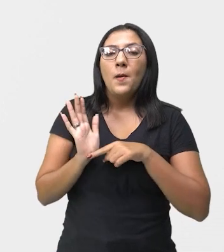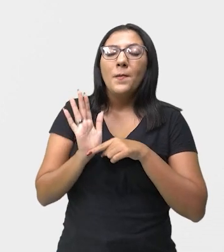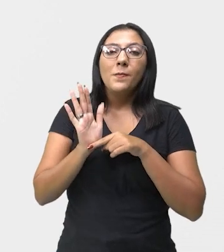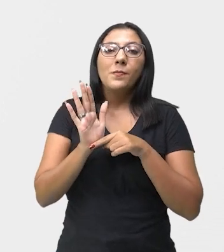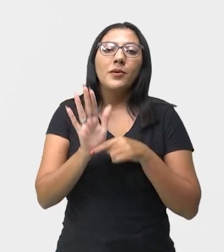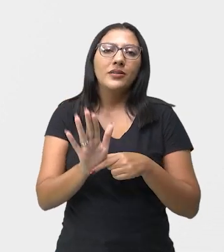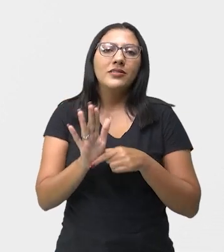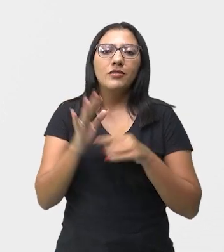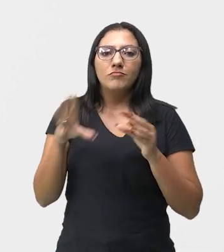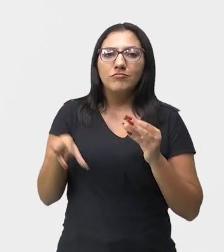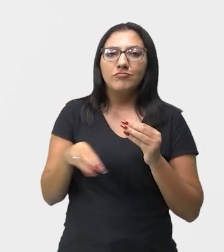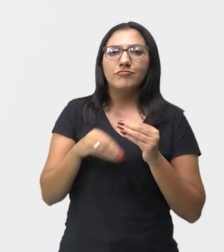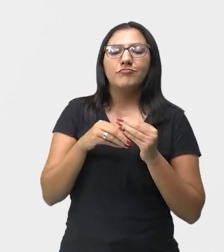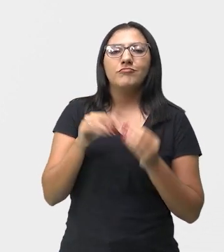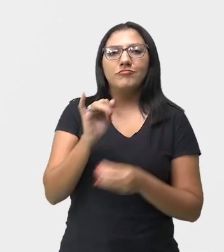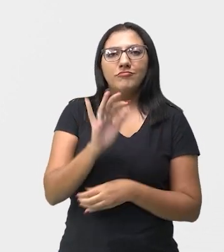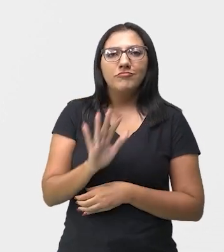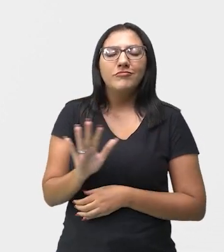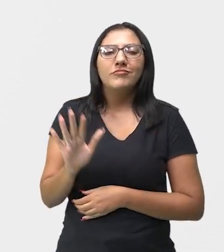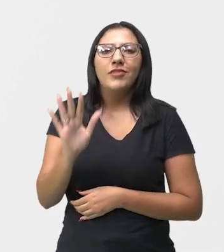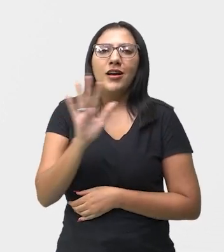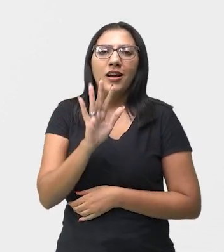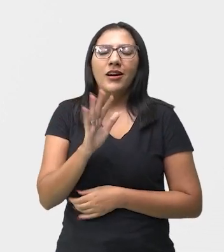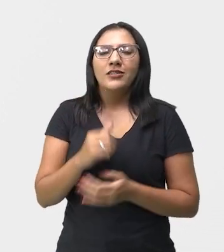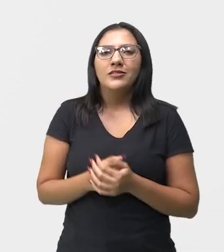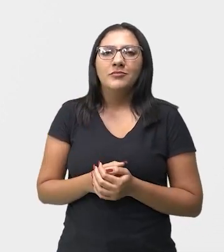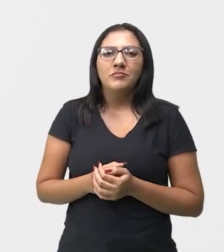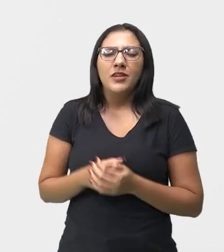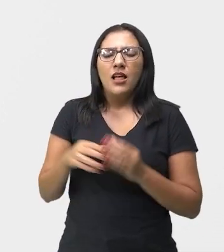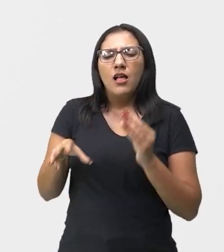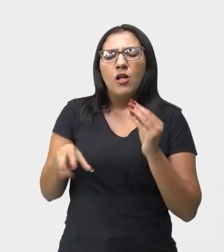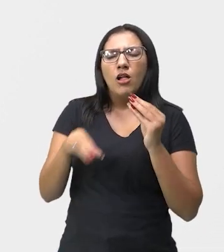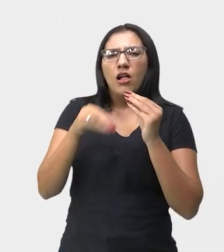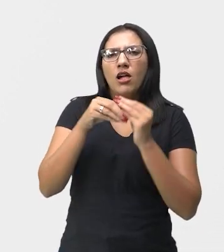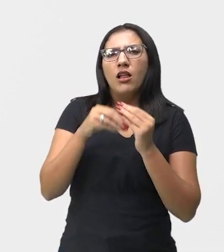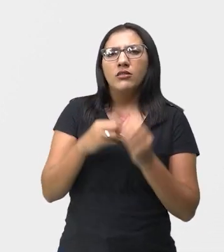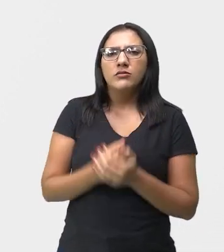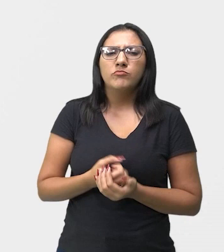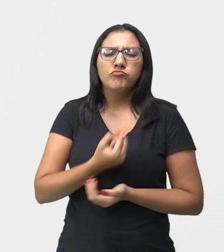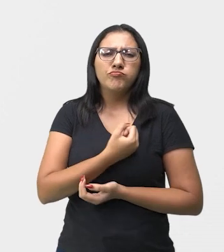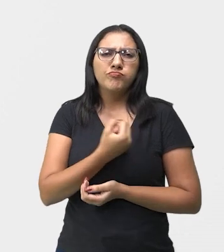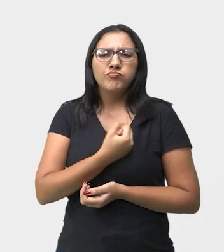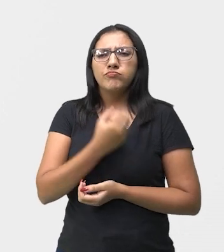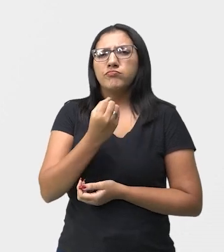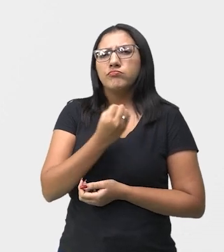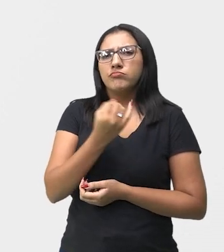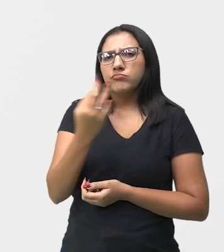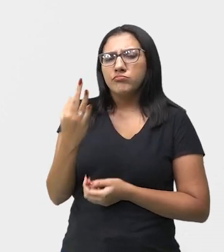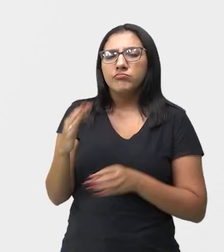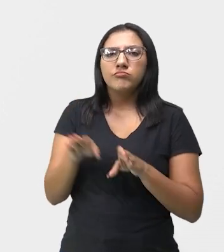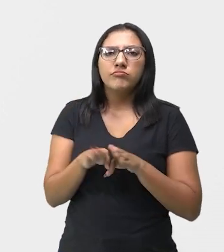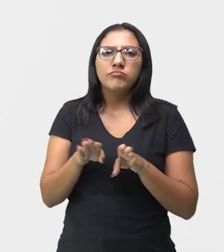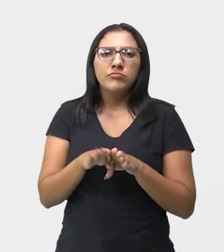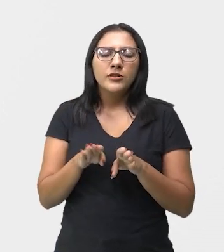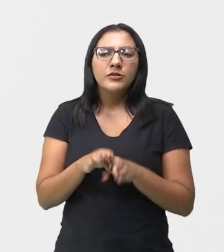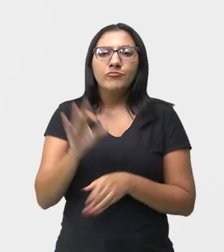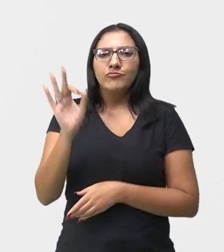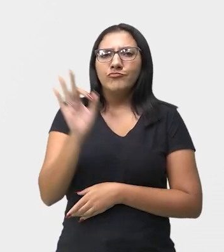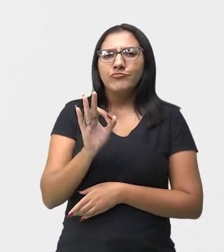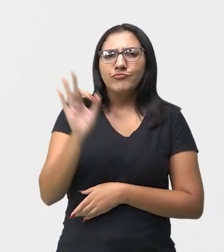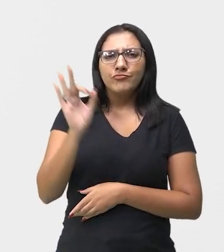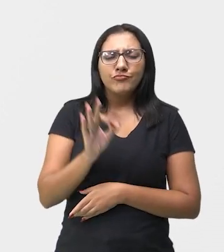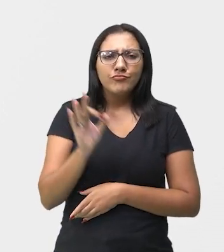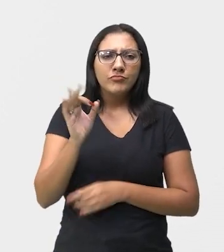padrões diferentes de tamanhos de texto, isso faz com que o texto não seja padronizado, sempre igualzinho. Ele